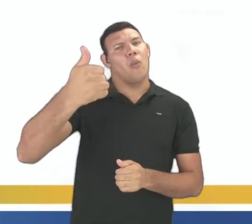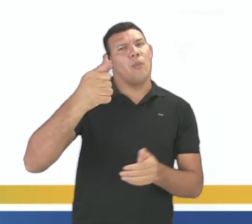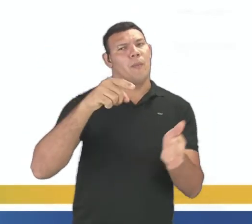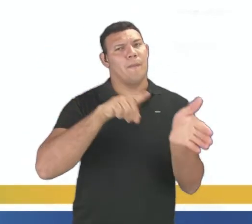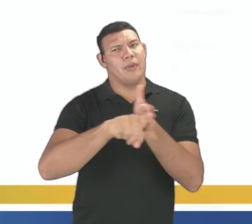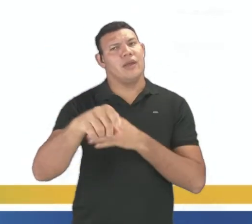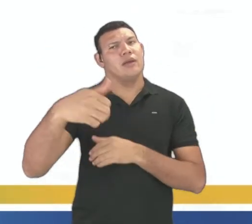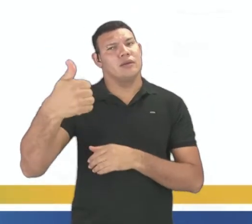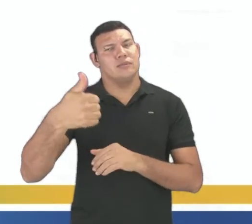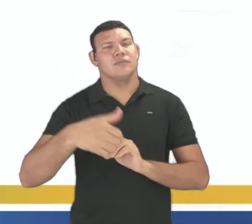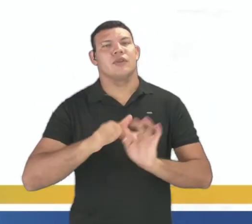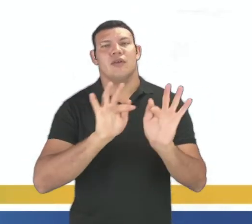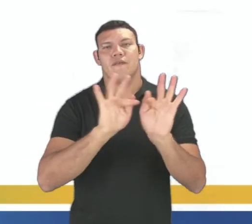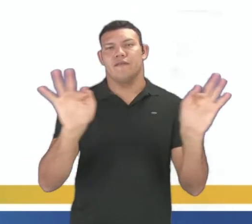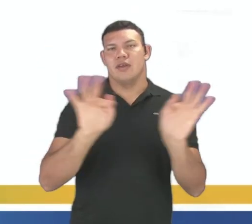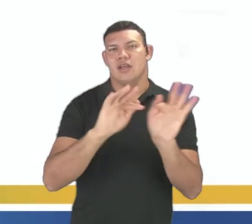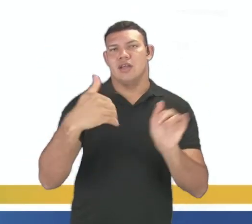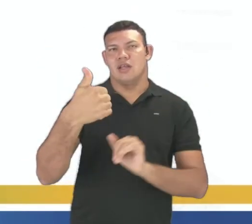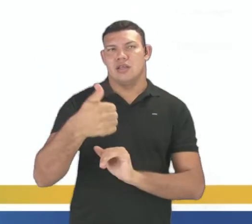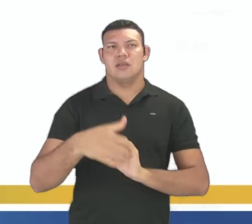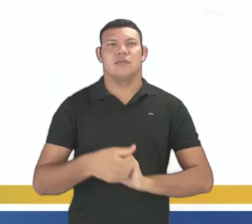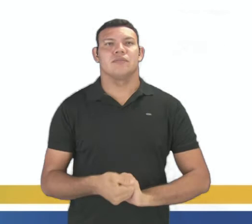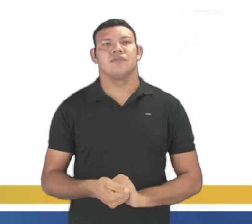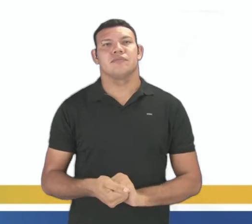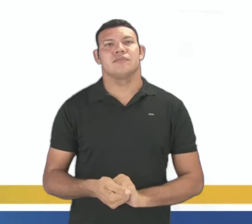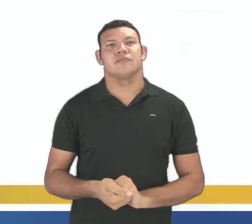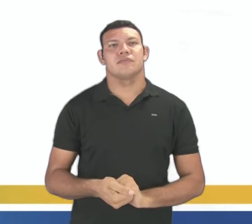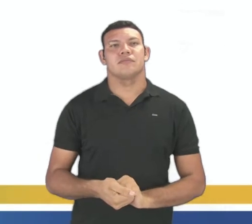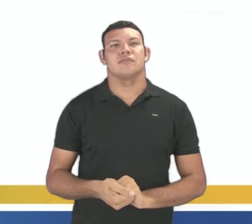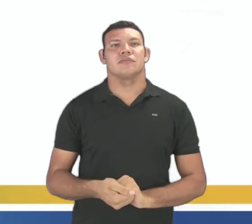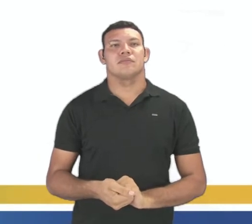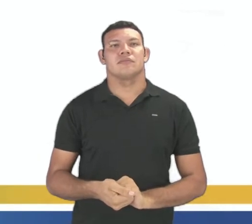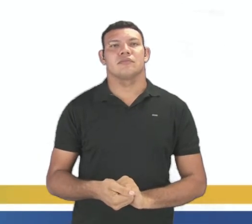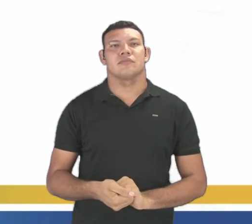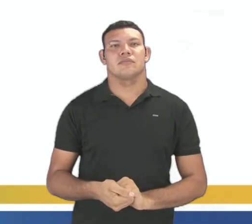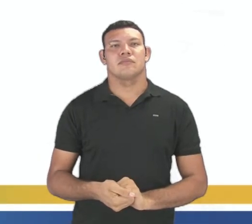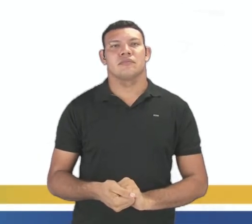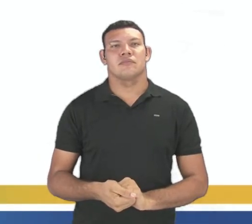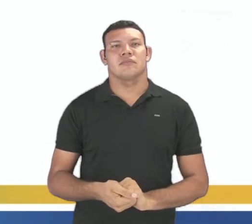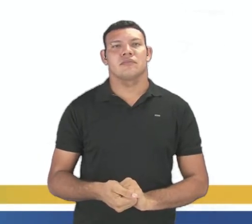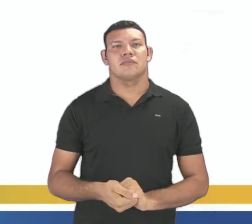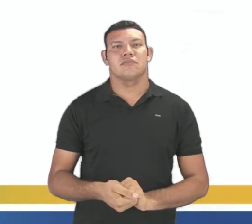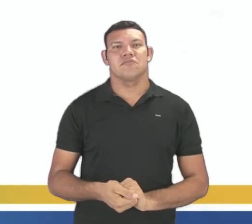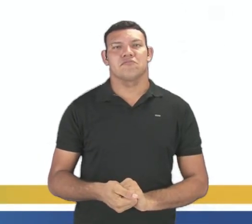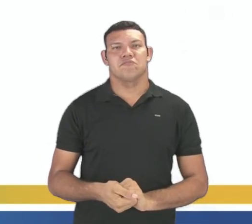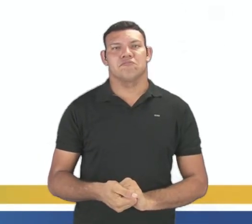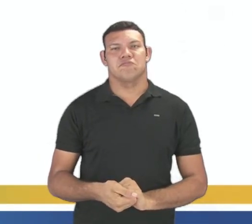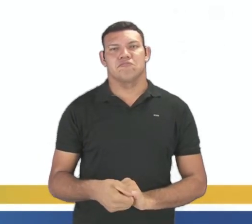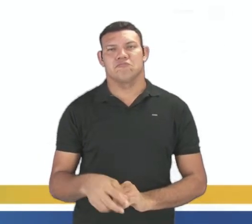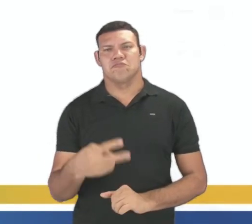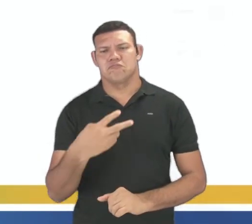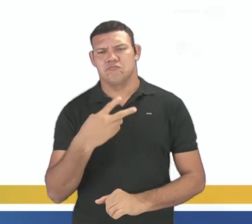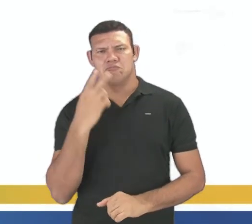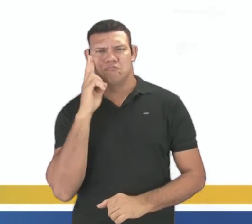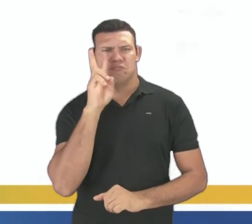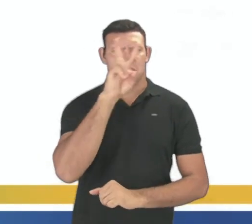no. Vamos aos exemplos. I didn't see anyone from our group. Eu não vi ninguém do nosso